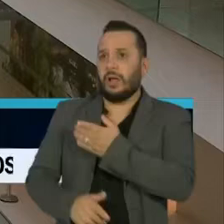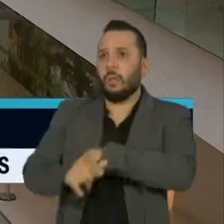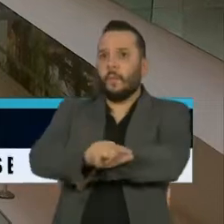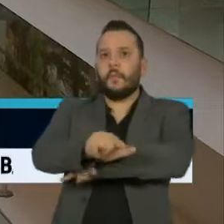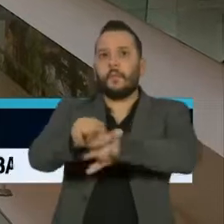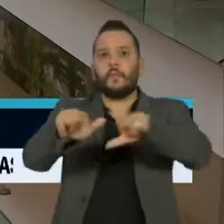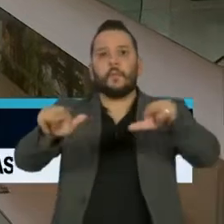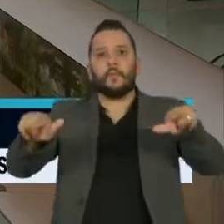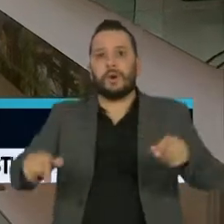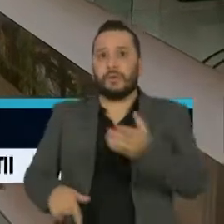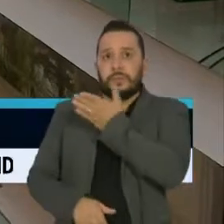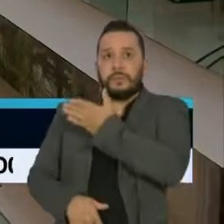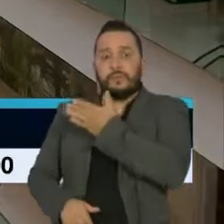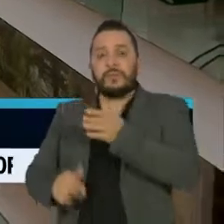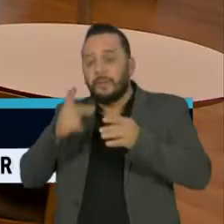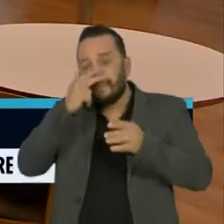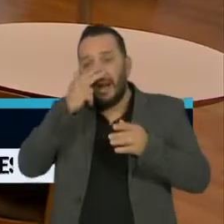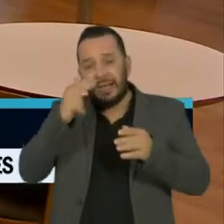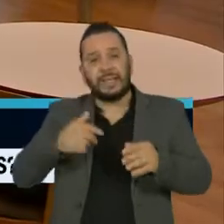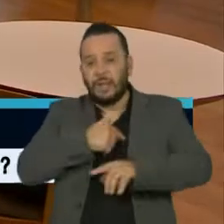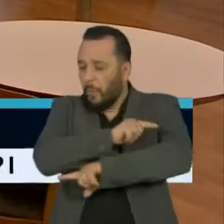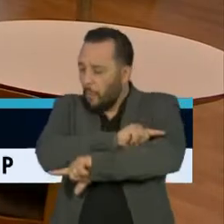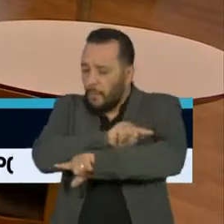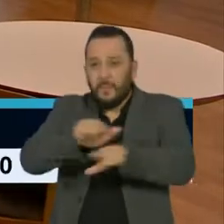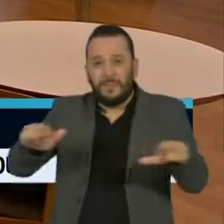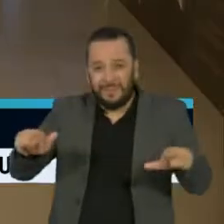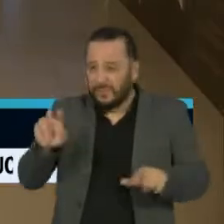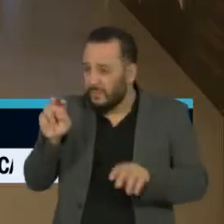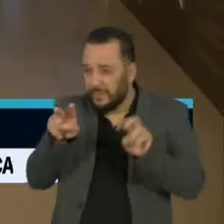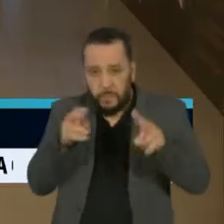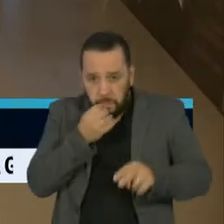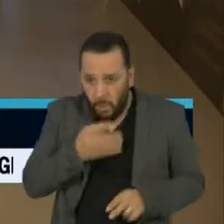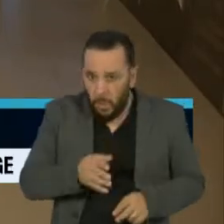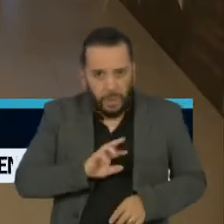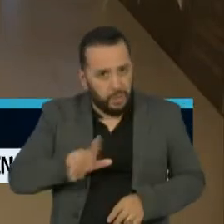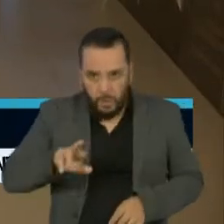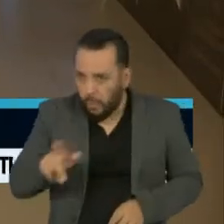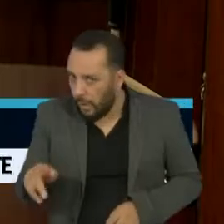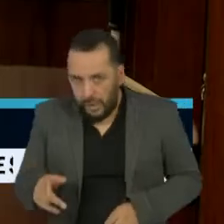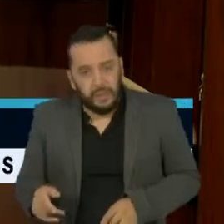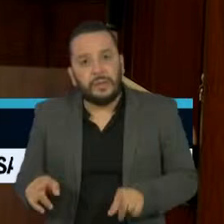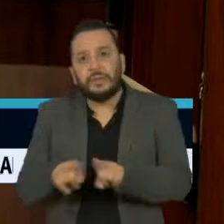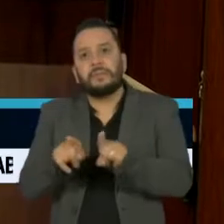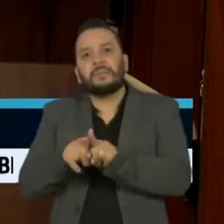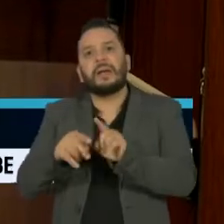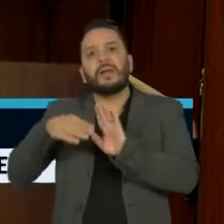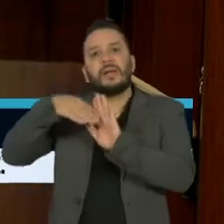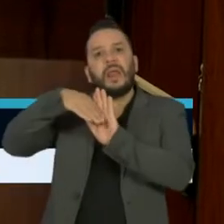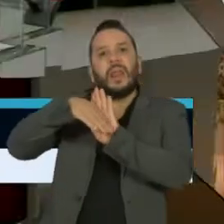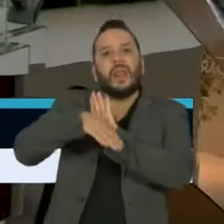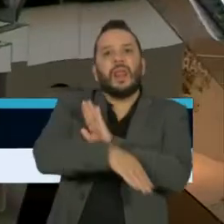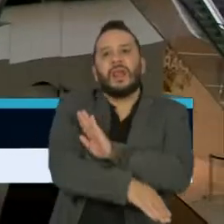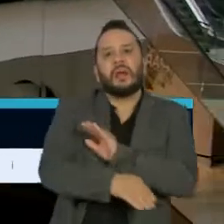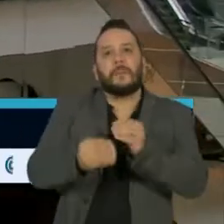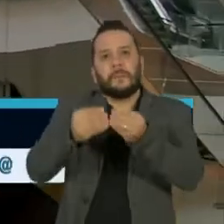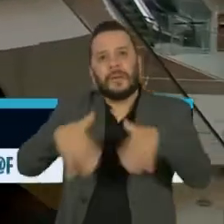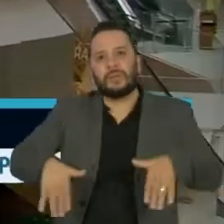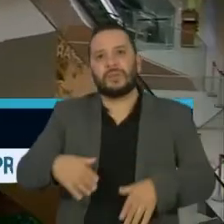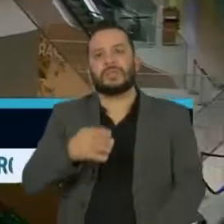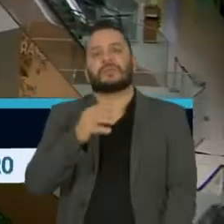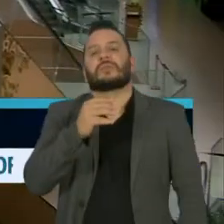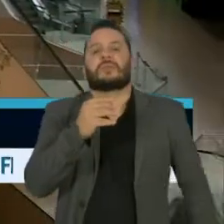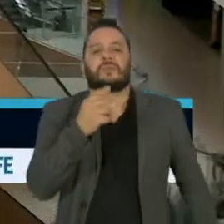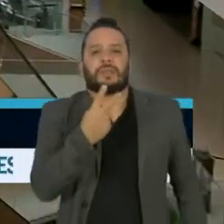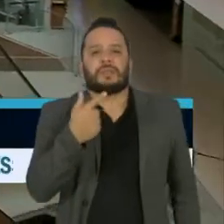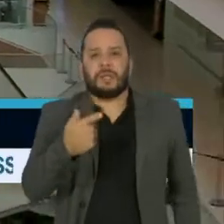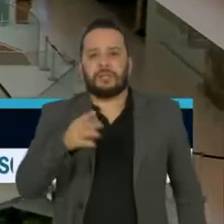vazios, shoppings fantasmas. A impressão não é boa, nem os números do setor, que acumula prejuízos de 27 bilhões